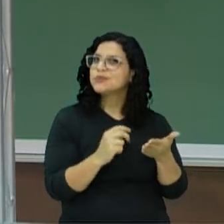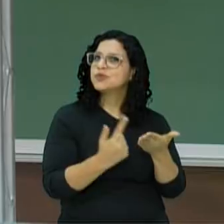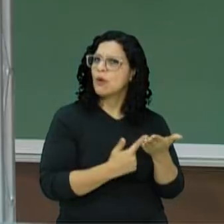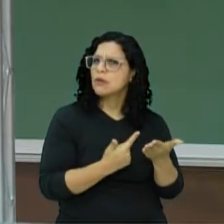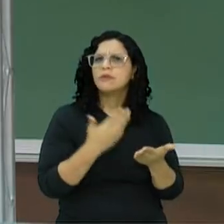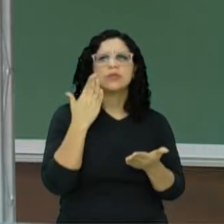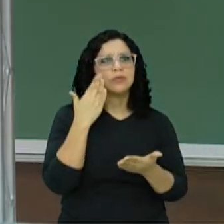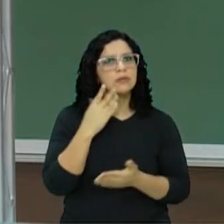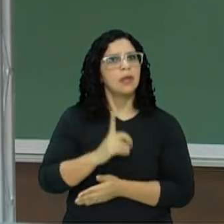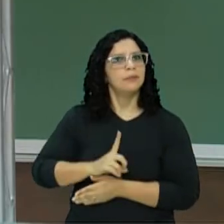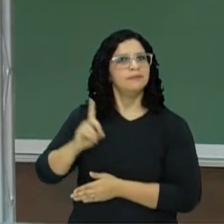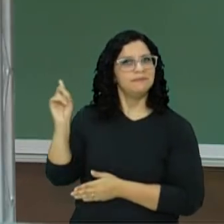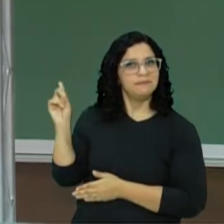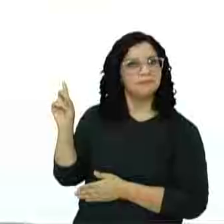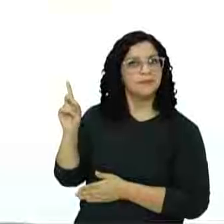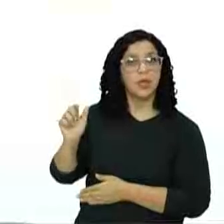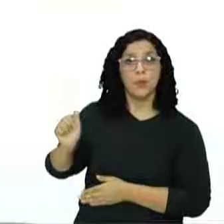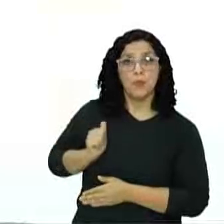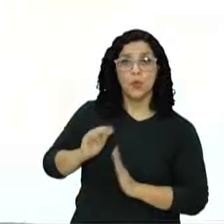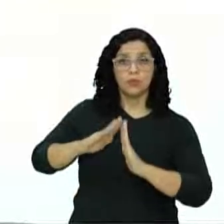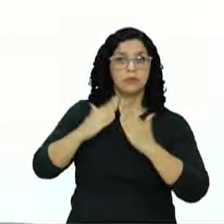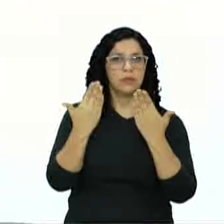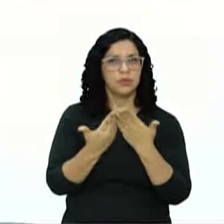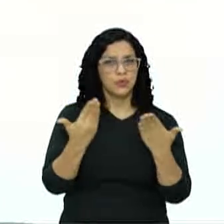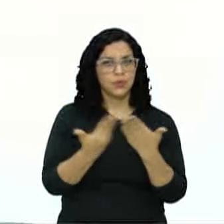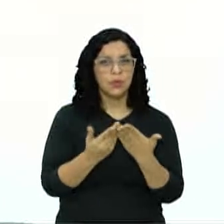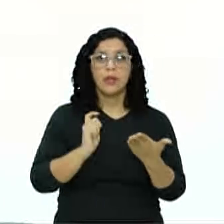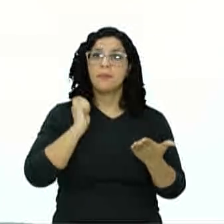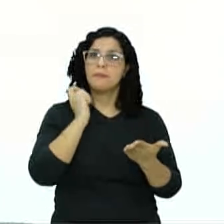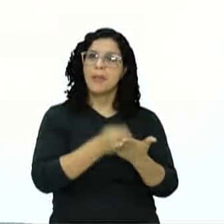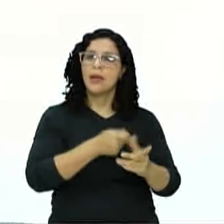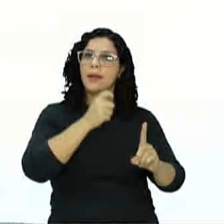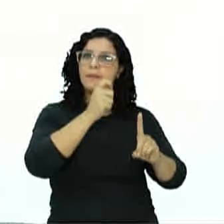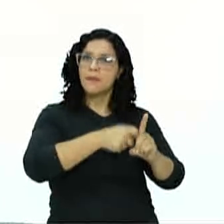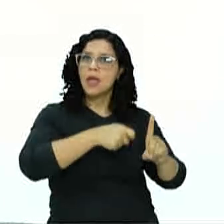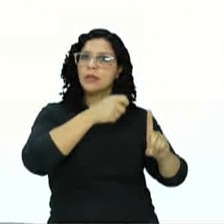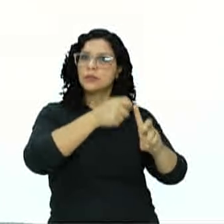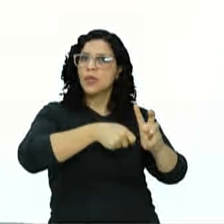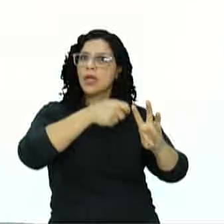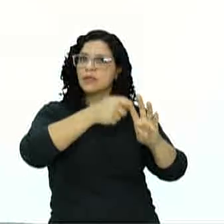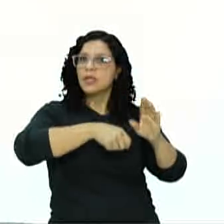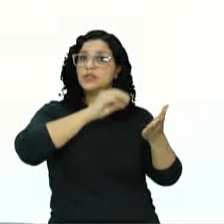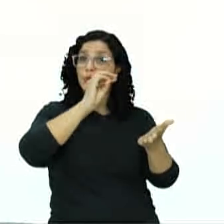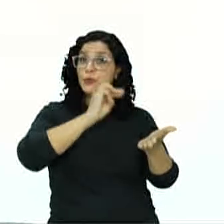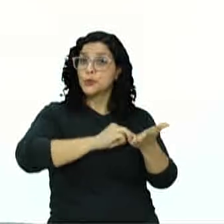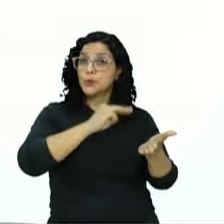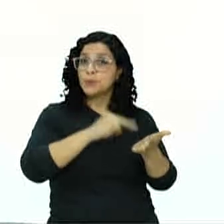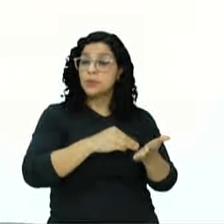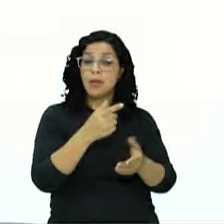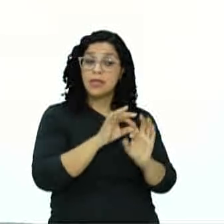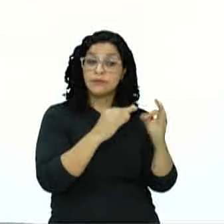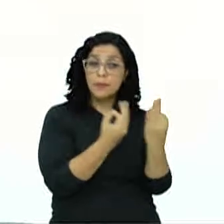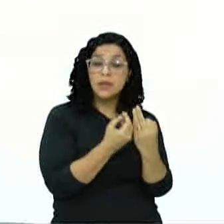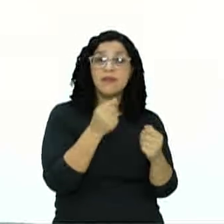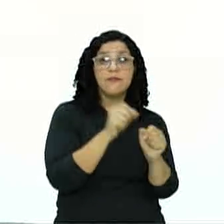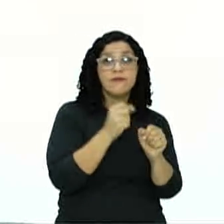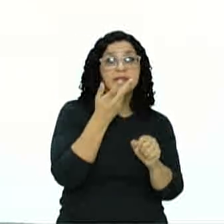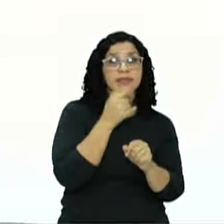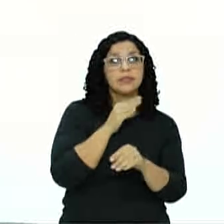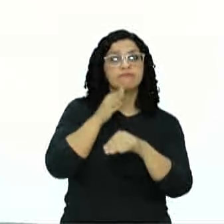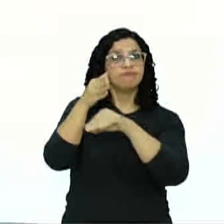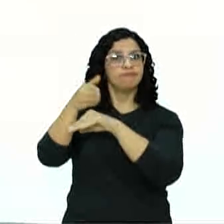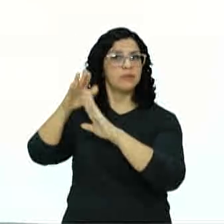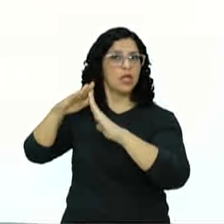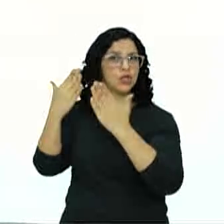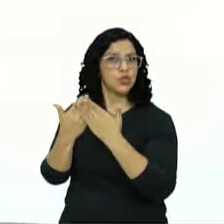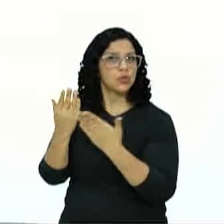teu caderno, certo? Bolsa Escola, que é o pagamento de uma renda mínima para as famílias que mantivessem as crianças com frequência